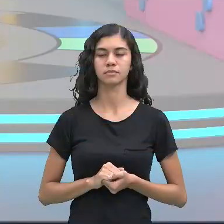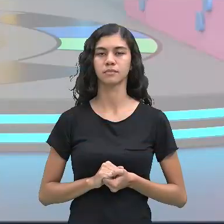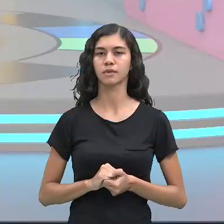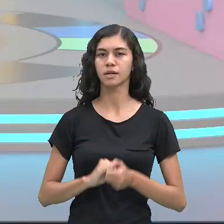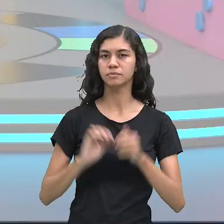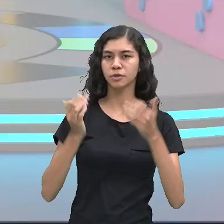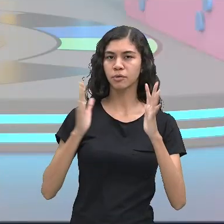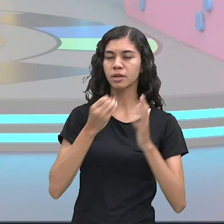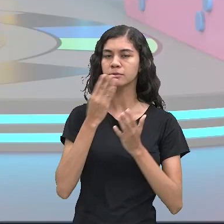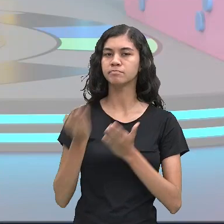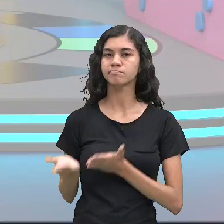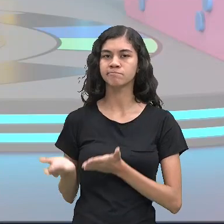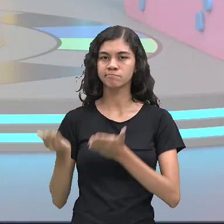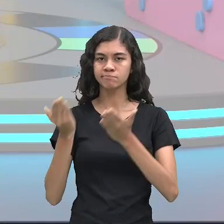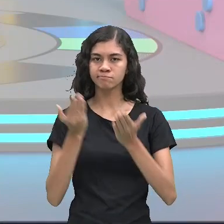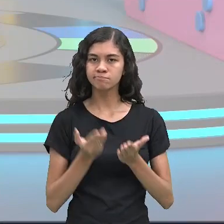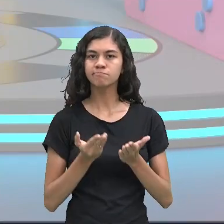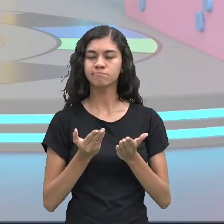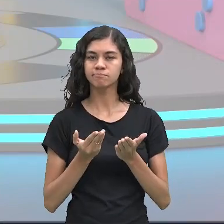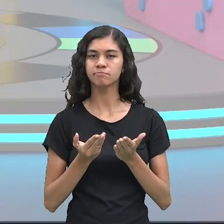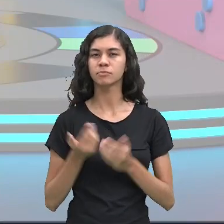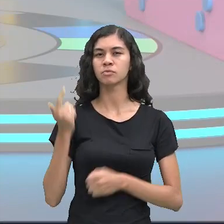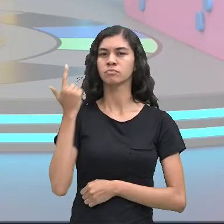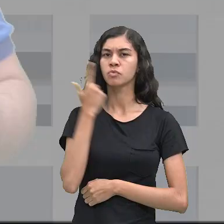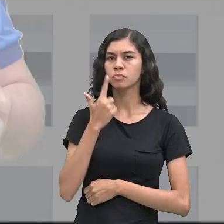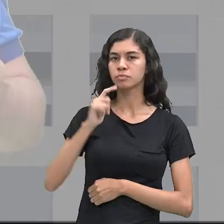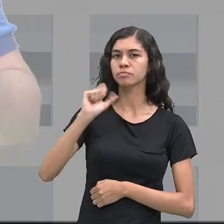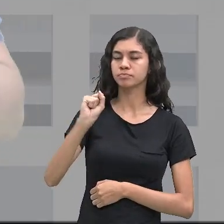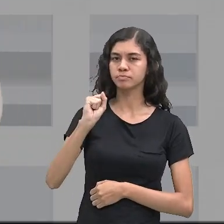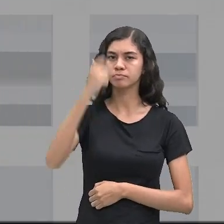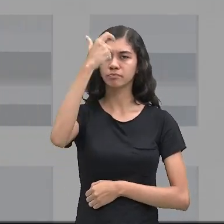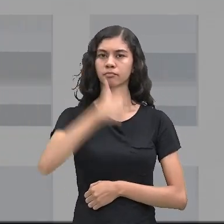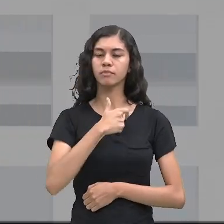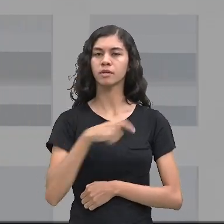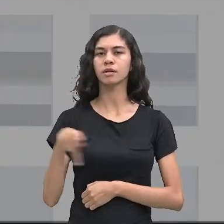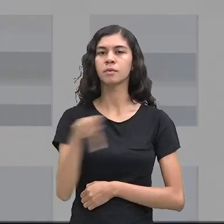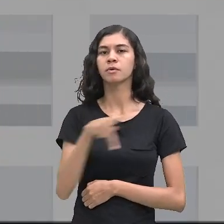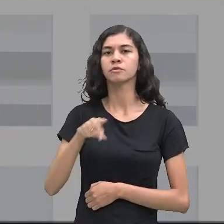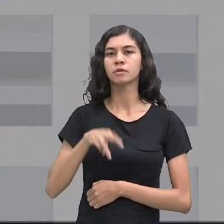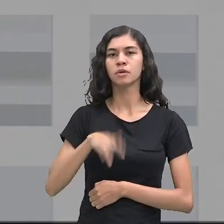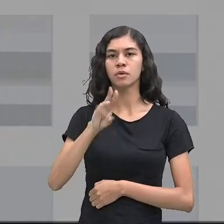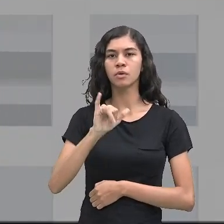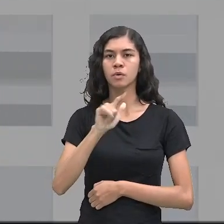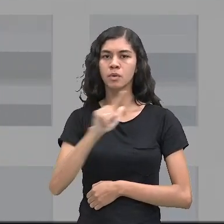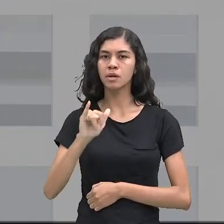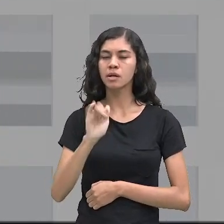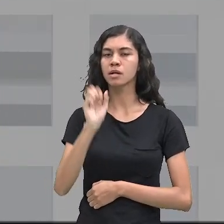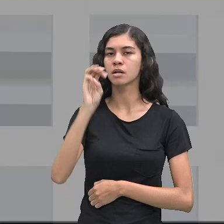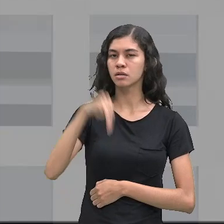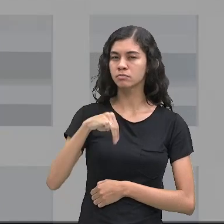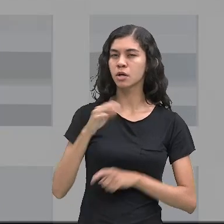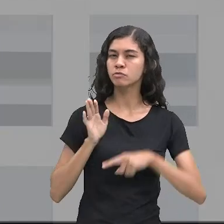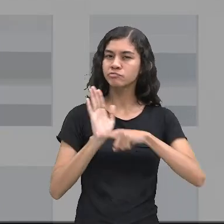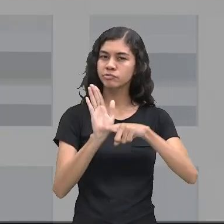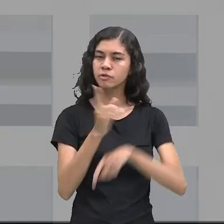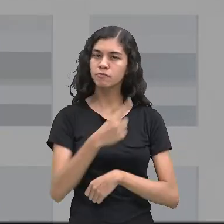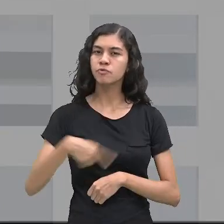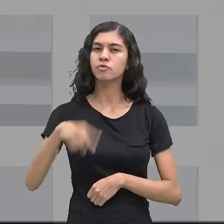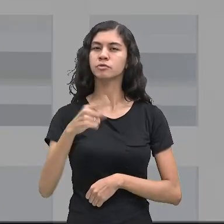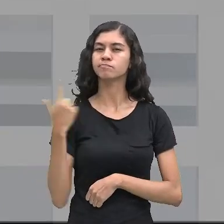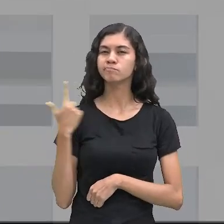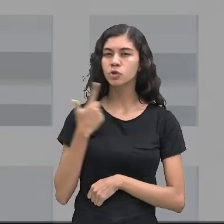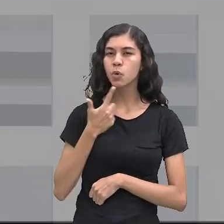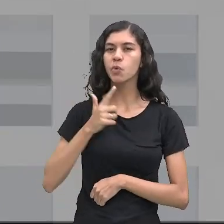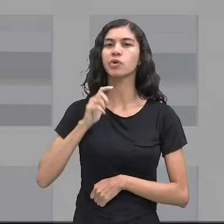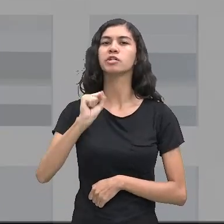Olá pessoal, sejam bem-vindos ao nosso Conquistar. Eu sou o professor William Costa, estou aqui para te ajudar a conquistar a